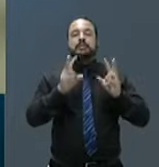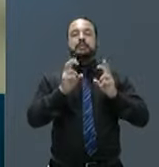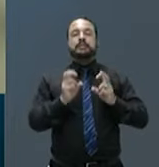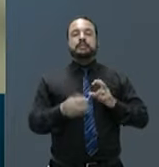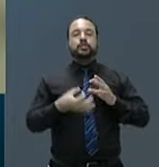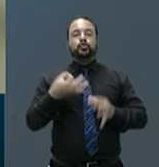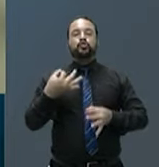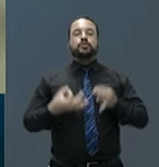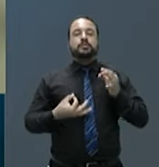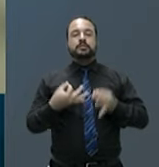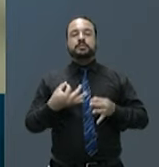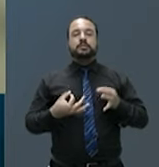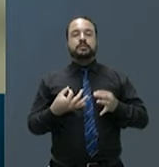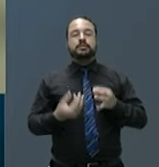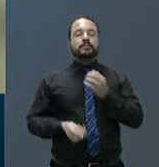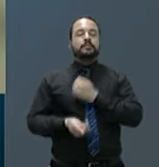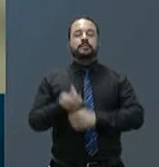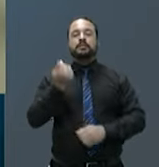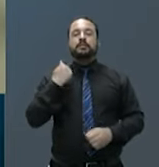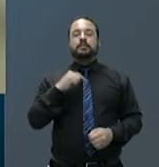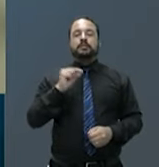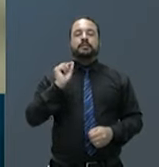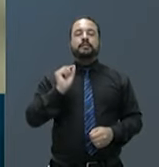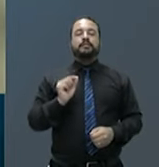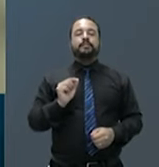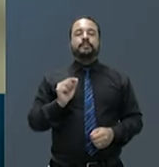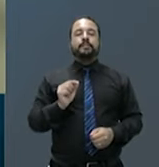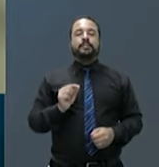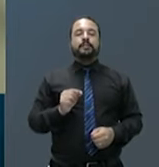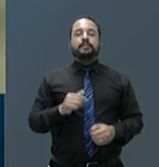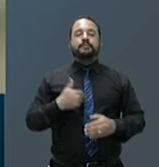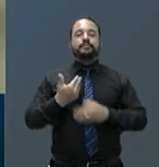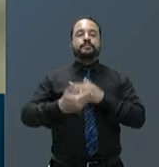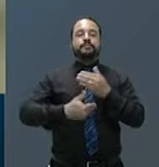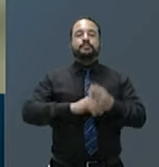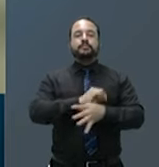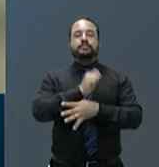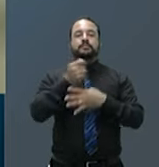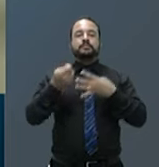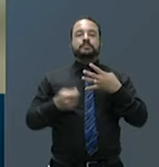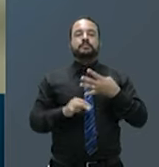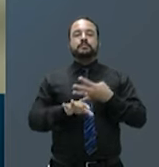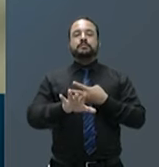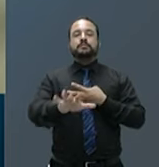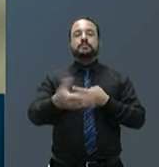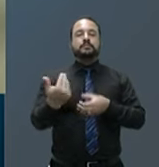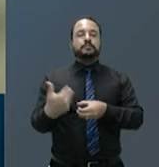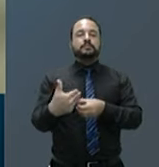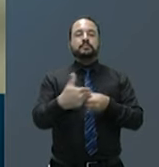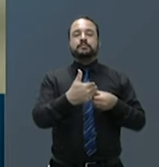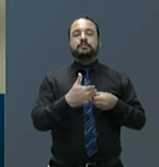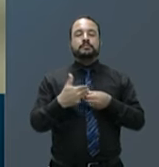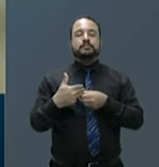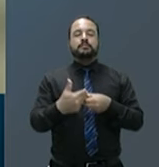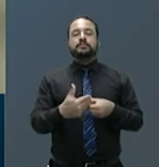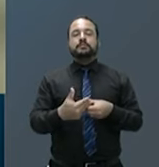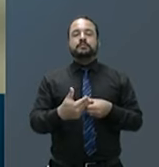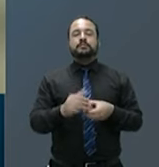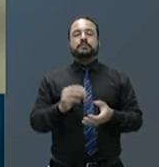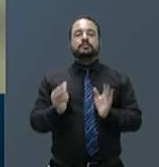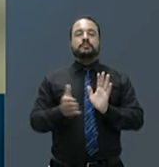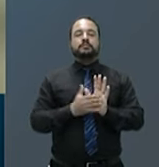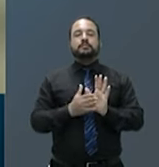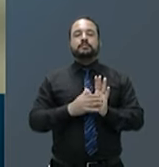relacionadas à aplicação de precedentes qualificados e no caso, desenvolver a jurisprudência. O município sustenta com relação à proposta de fixação de